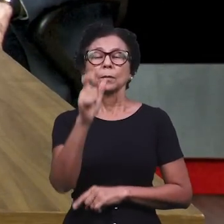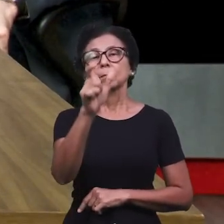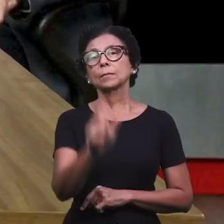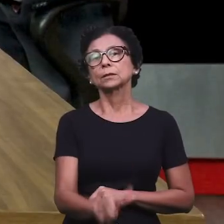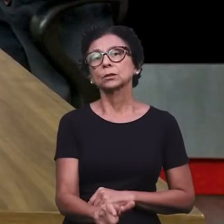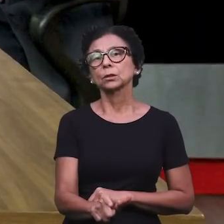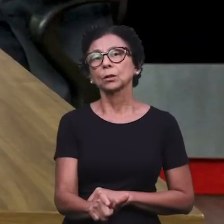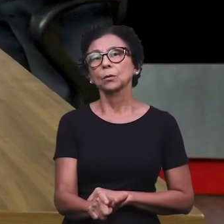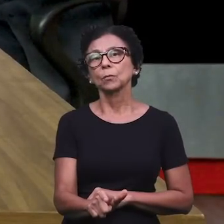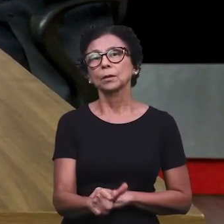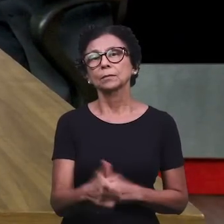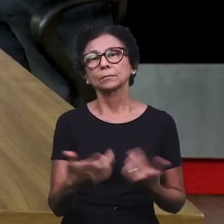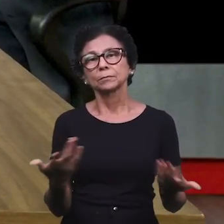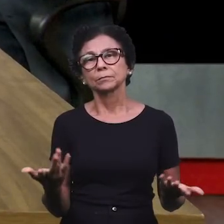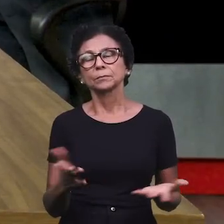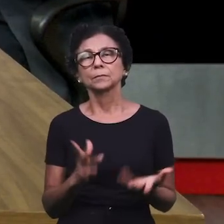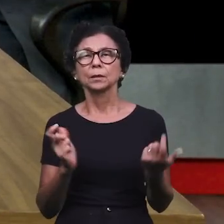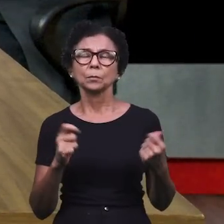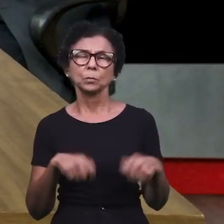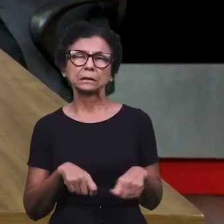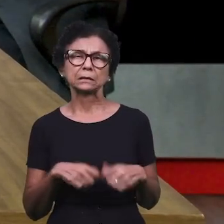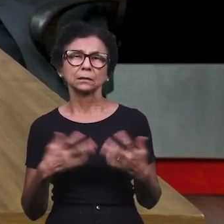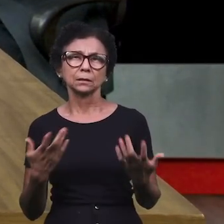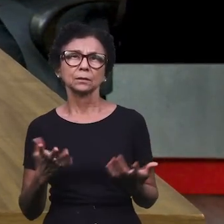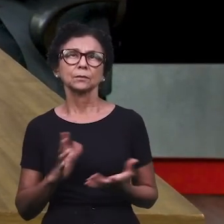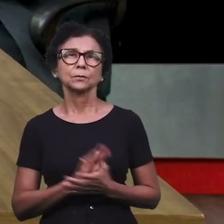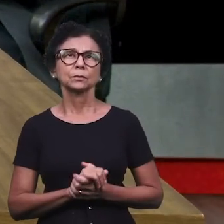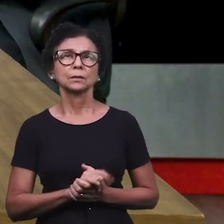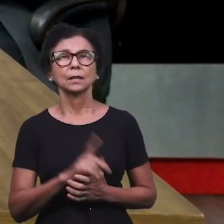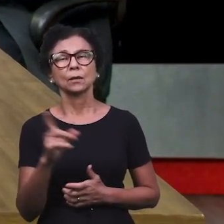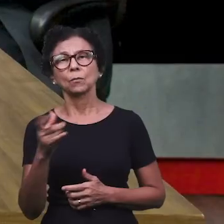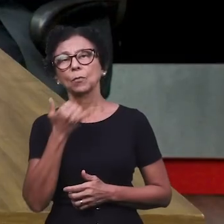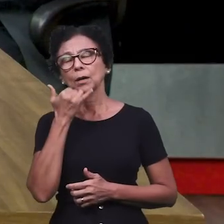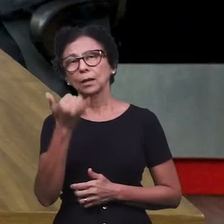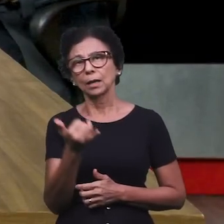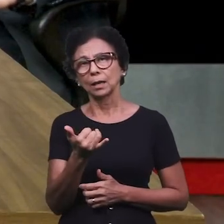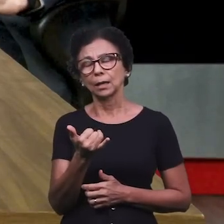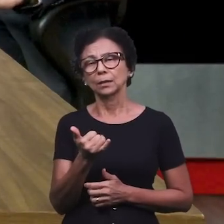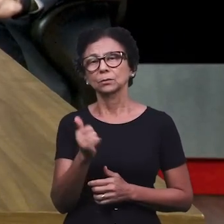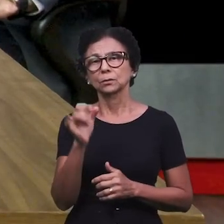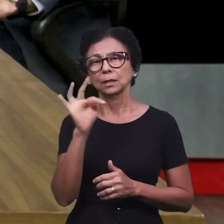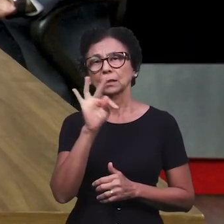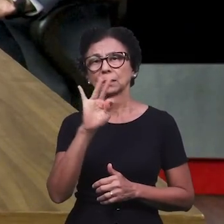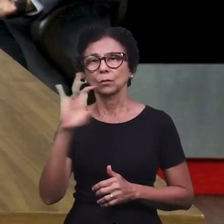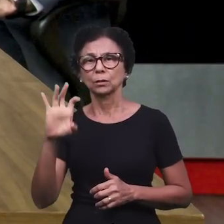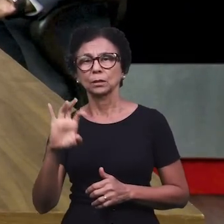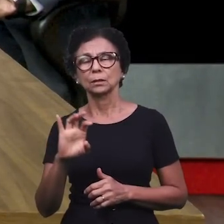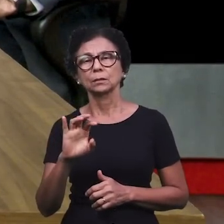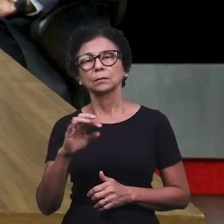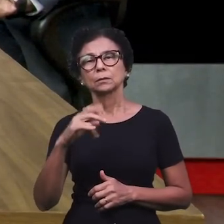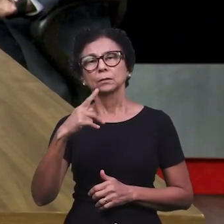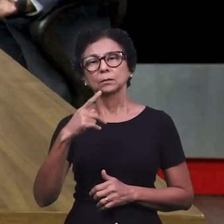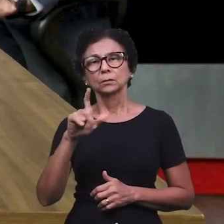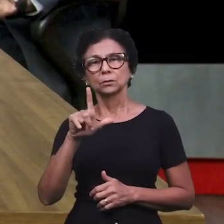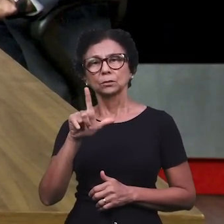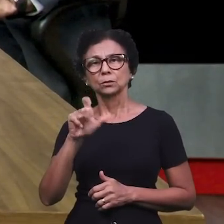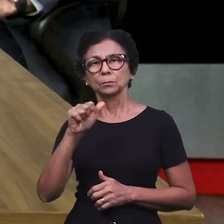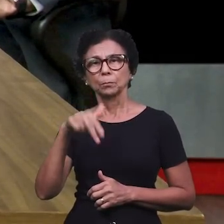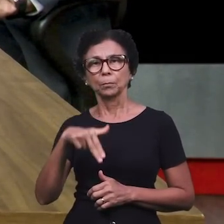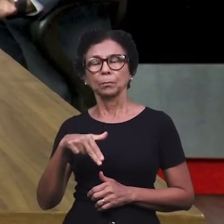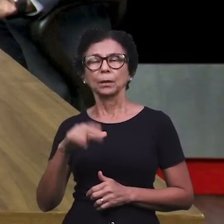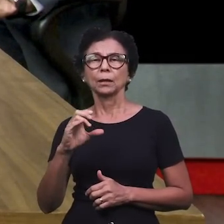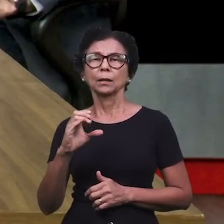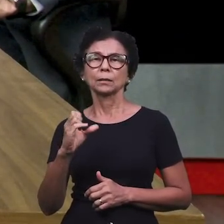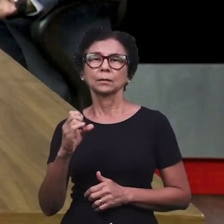Uhum. Essa é a probabilidade da constante de Planck se ajustar ao acaso. Uhum. Você vê como isso é difícil. Aqui nós temos a sequência